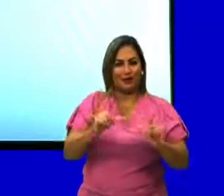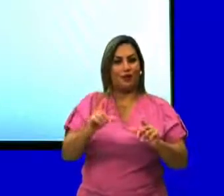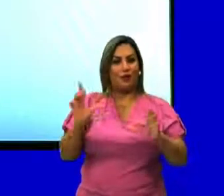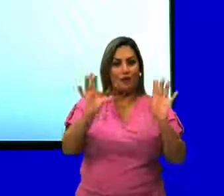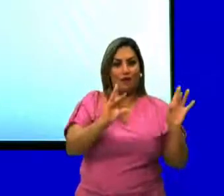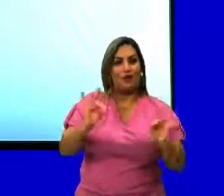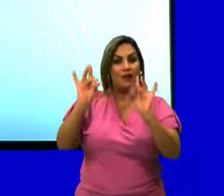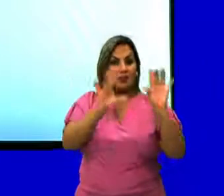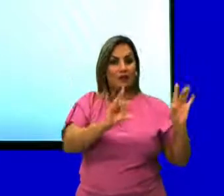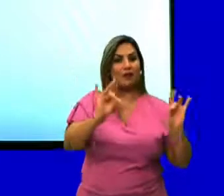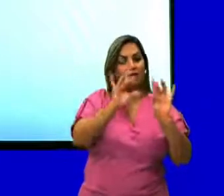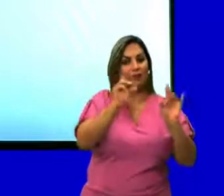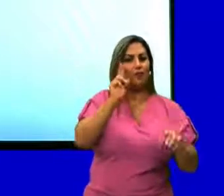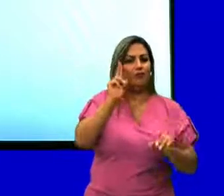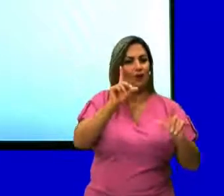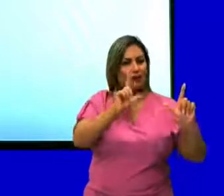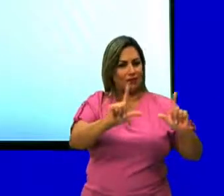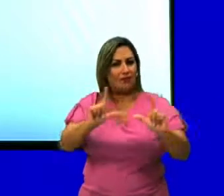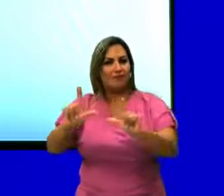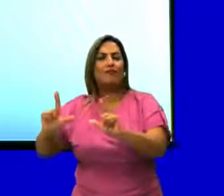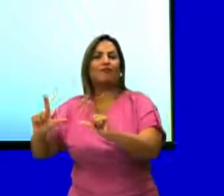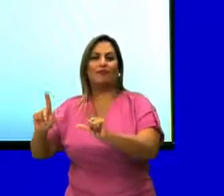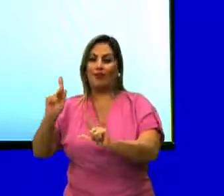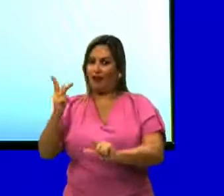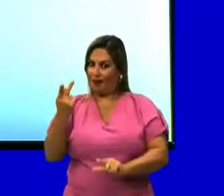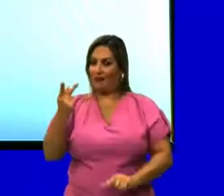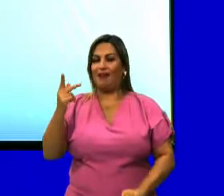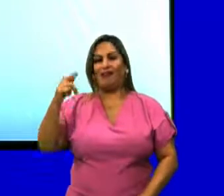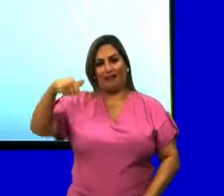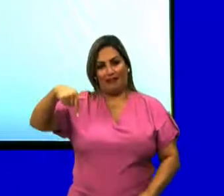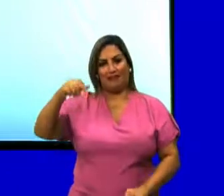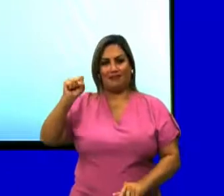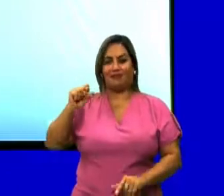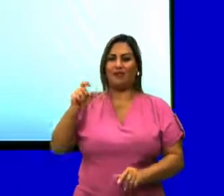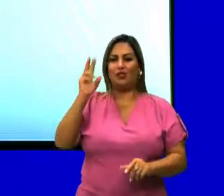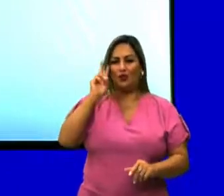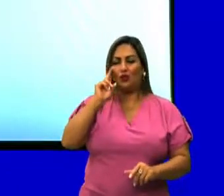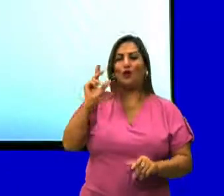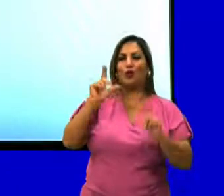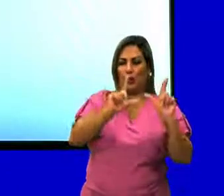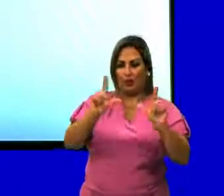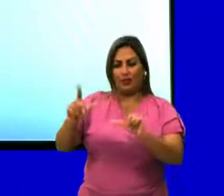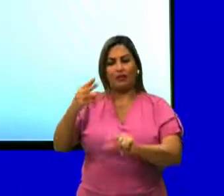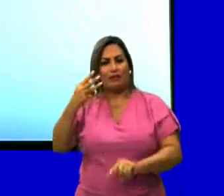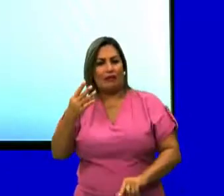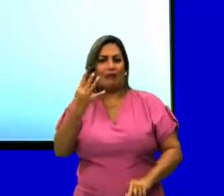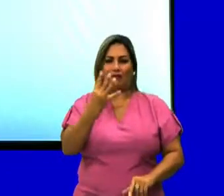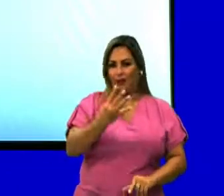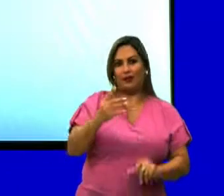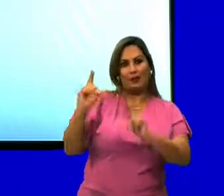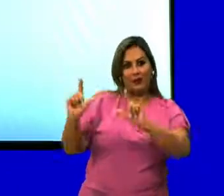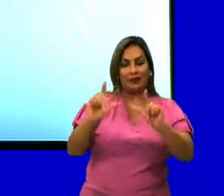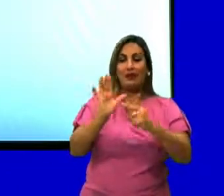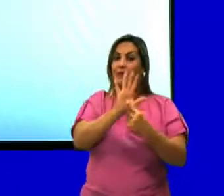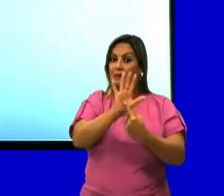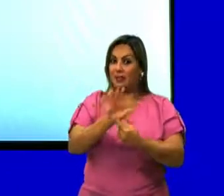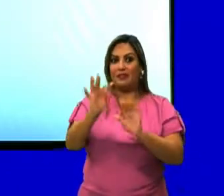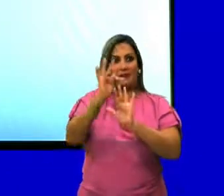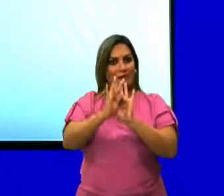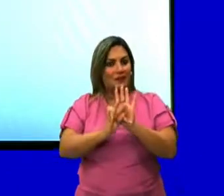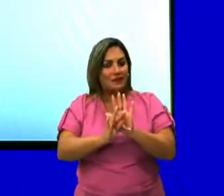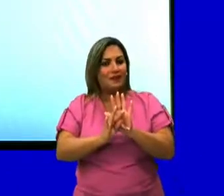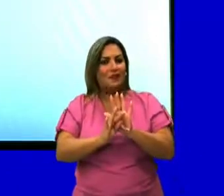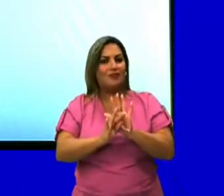um fragmento das histórias em quadrinhos, HQs, geralmente com três ou quatro quadrinhos e apresenta um